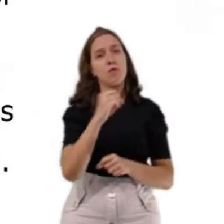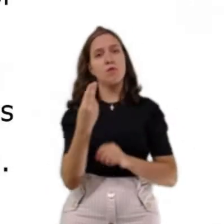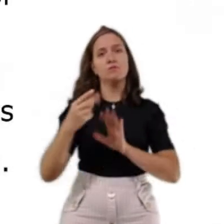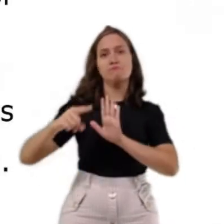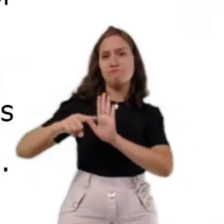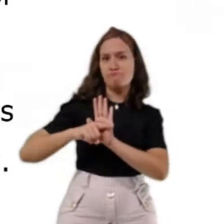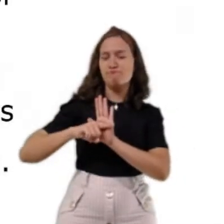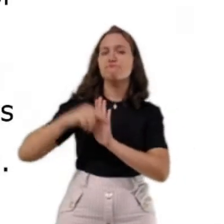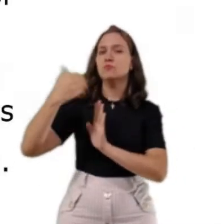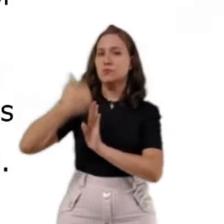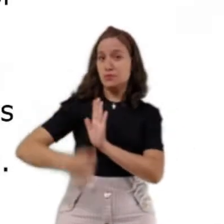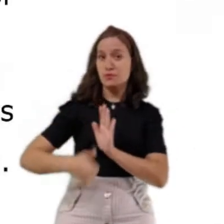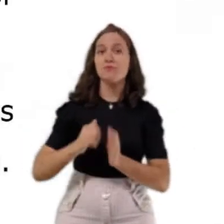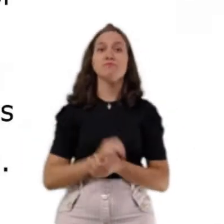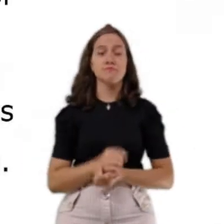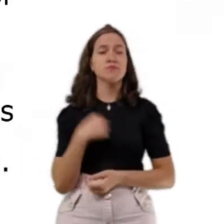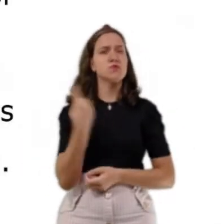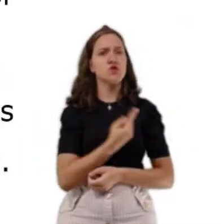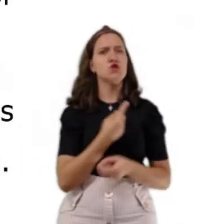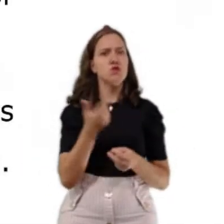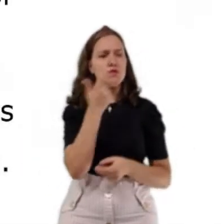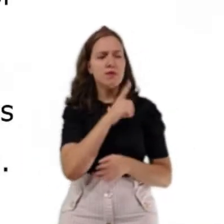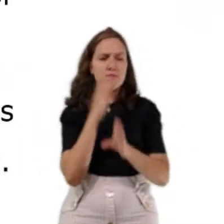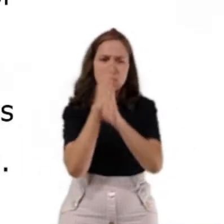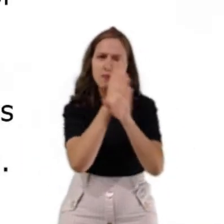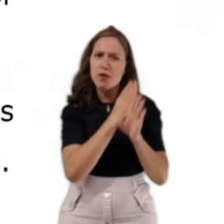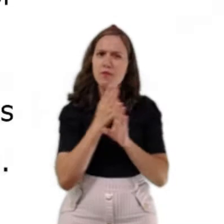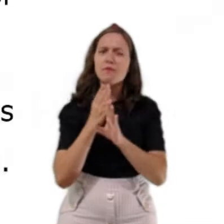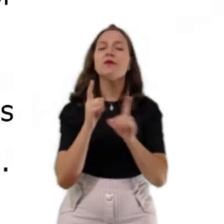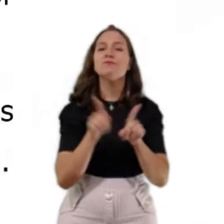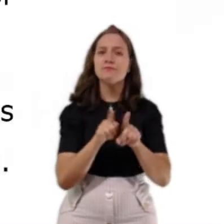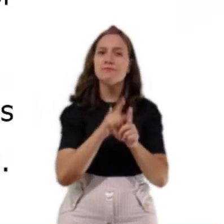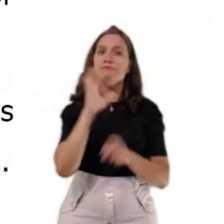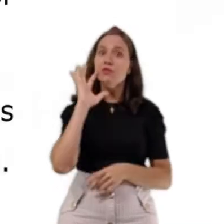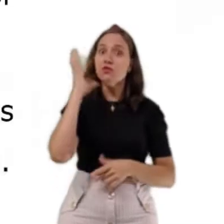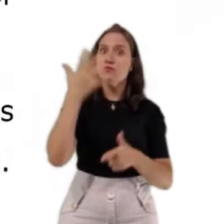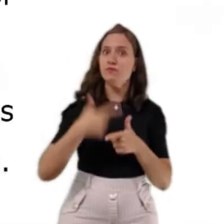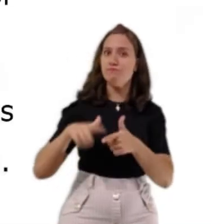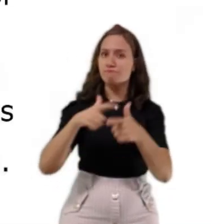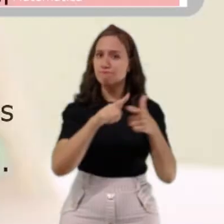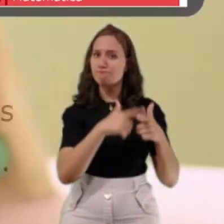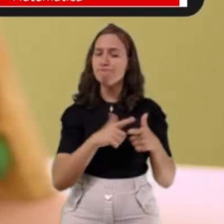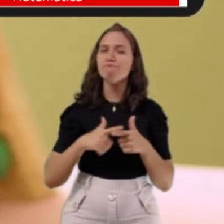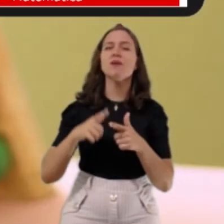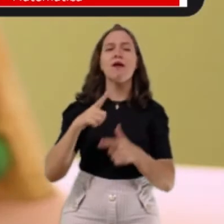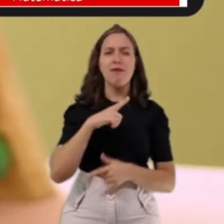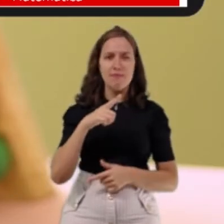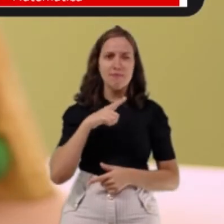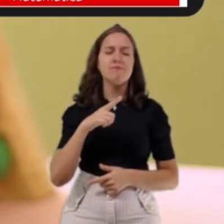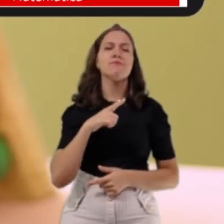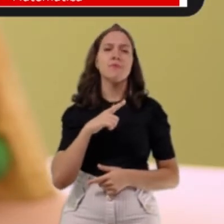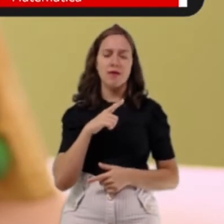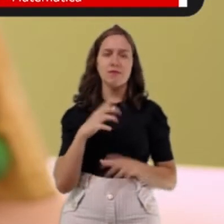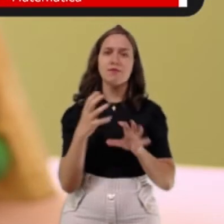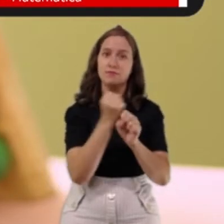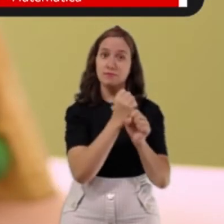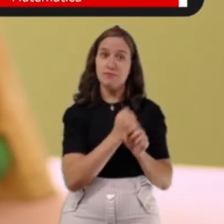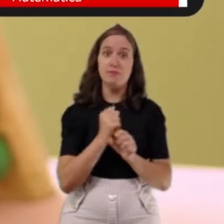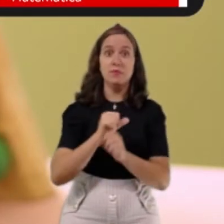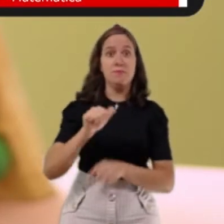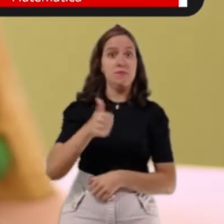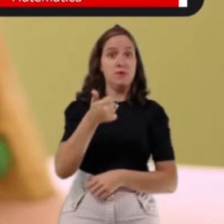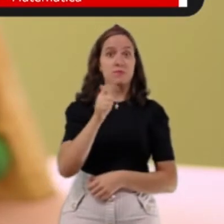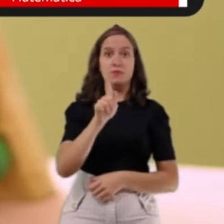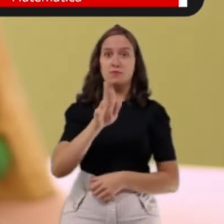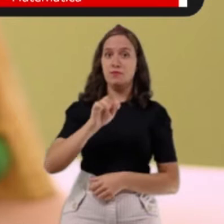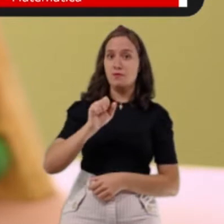subtração nós vamos identificar e resolver situações problemas envolvendo equações do 1º grau